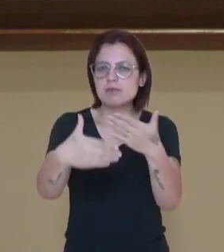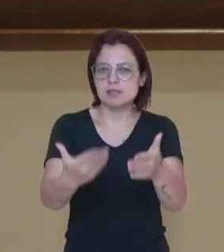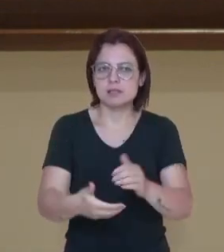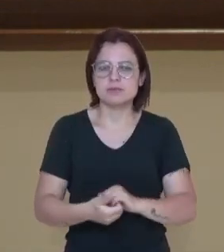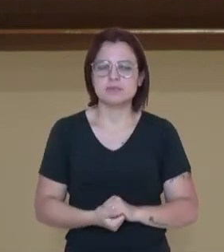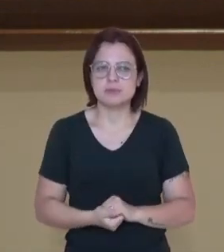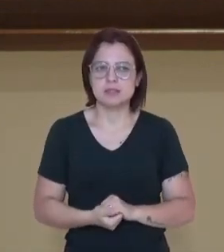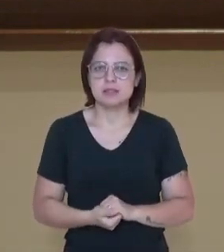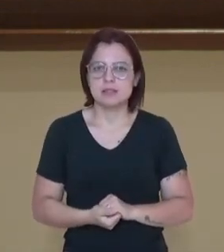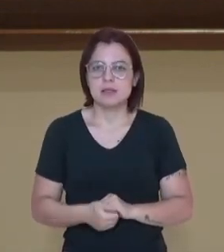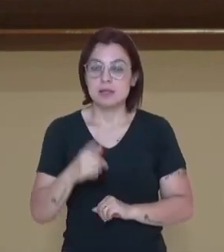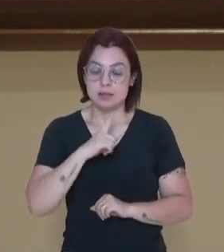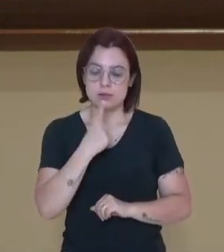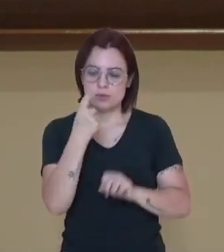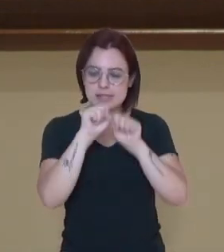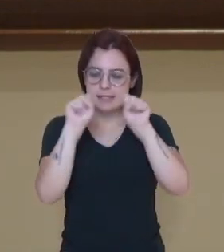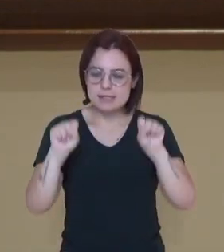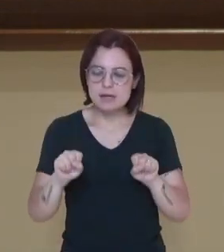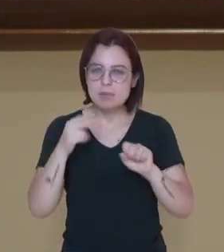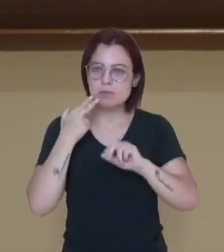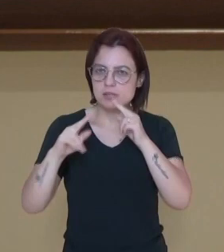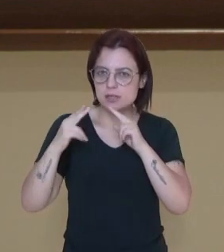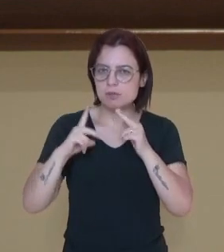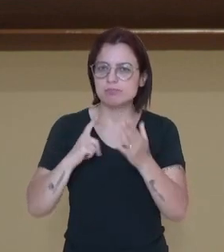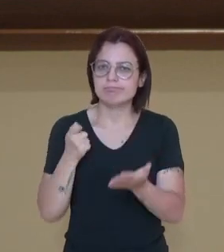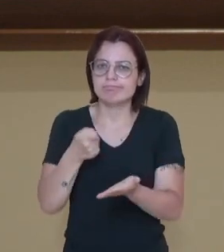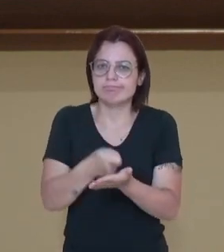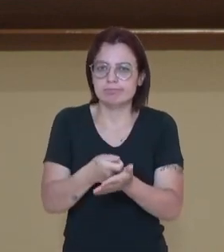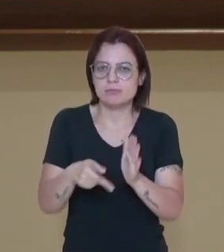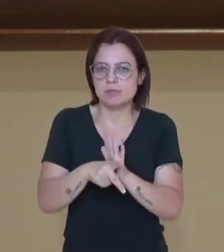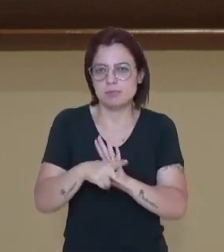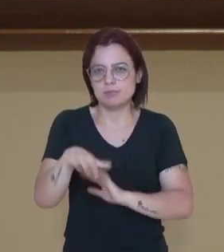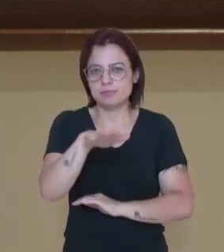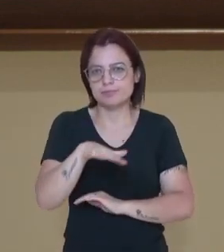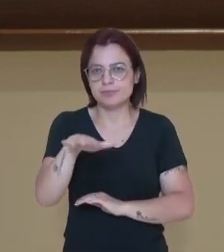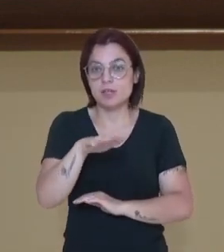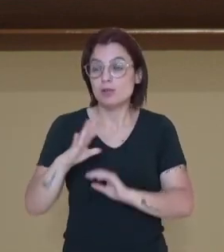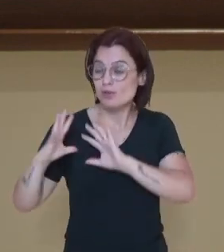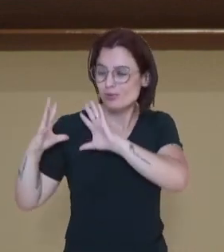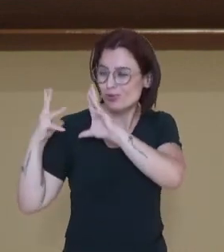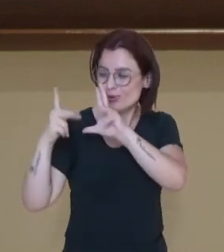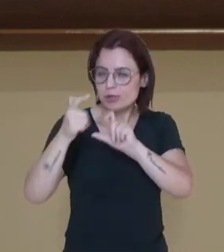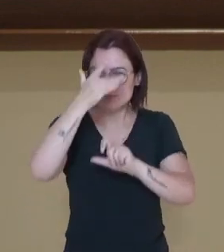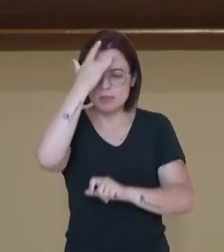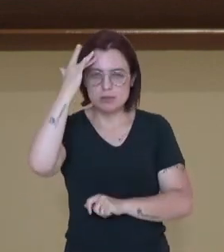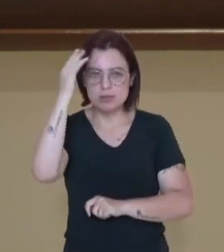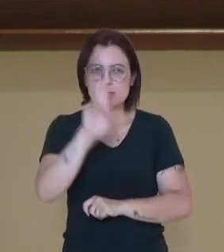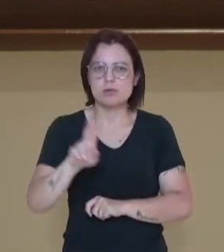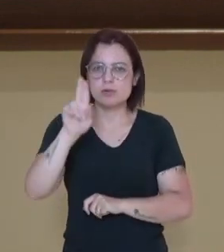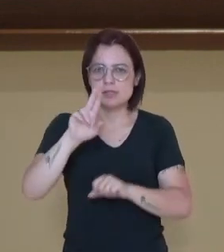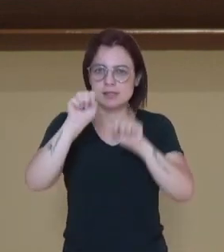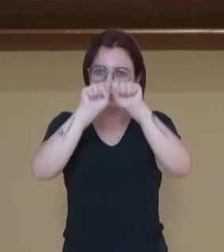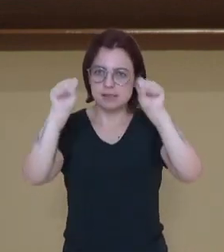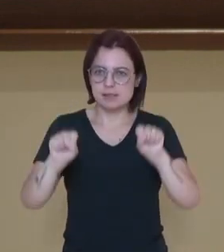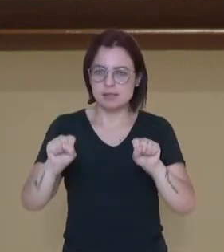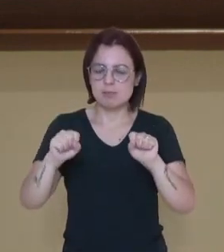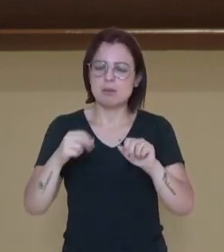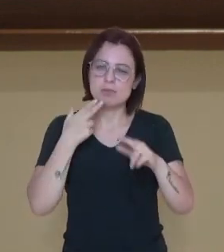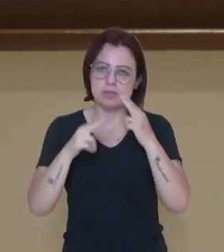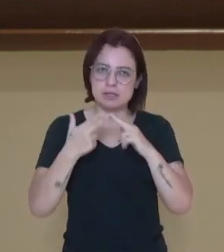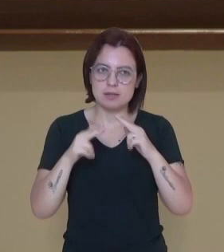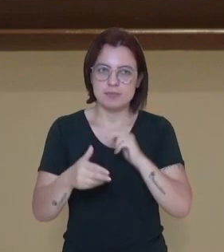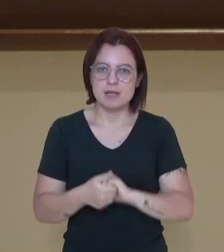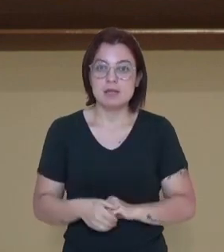e um sistema musical foi estabelecido que hoje é utilizado por todos. Então, uma pessoa que